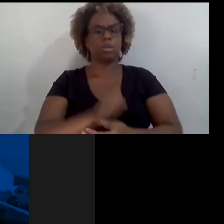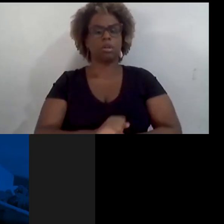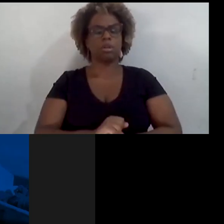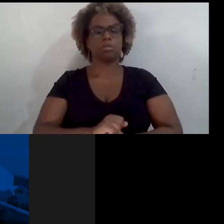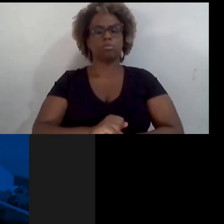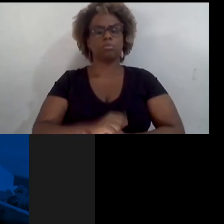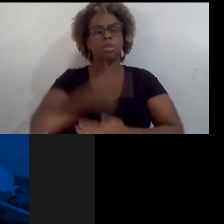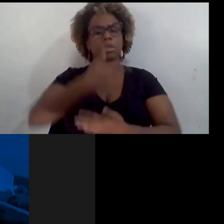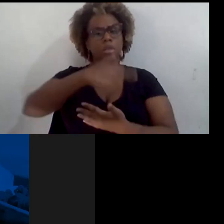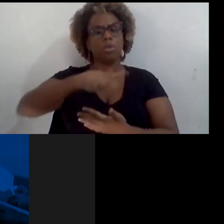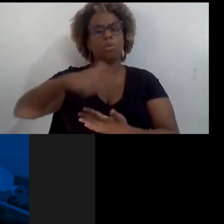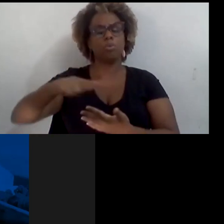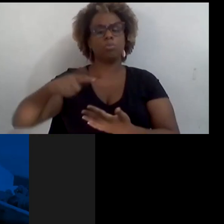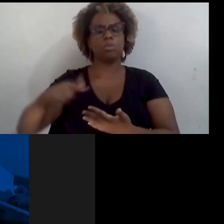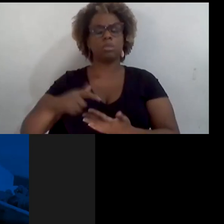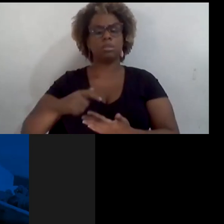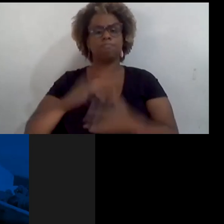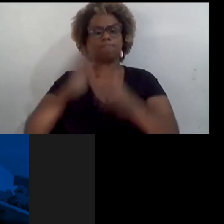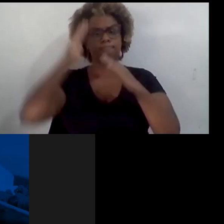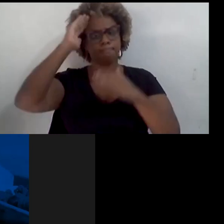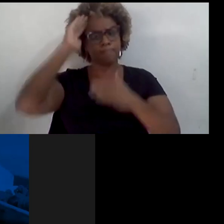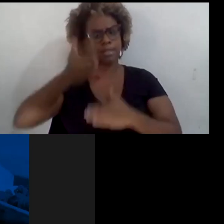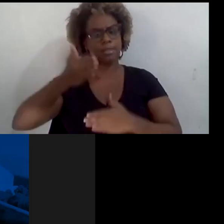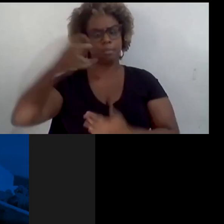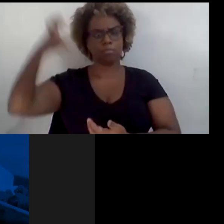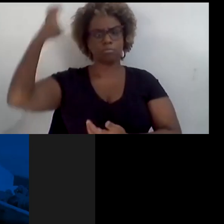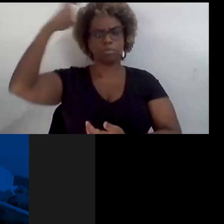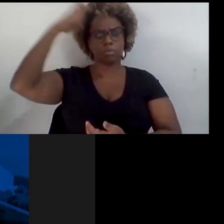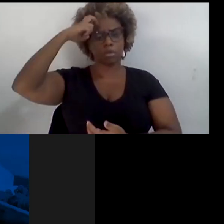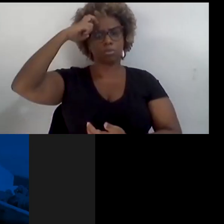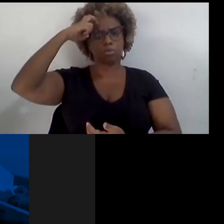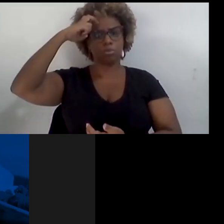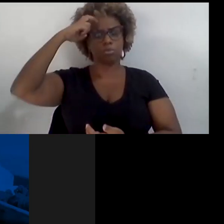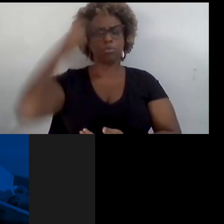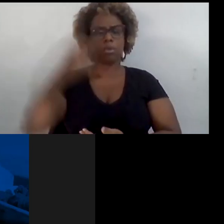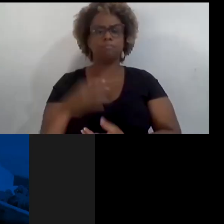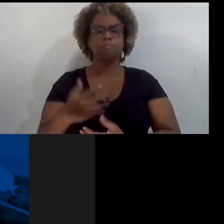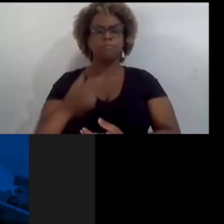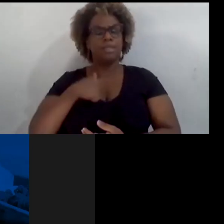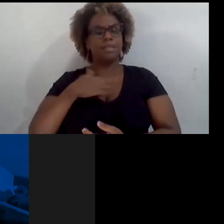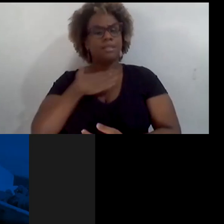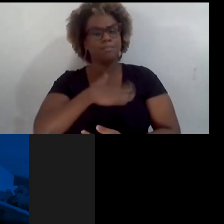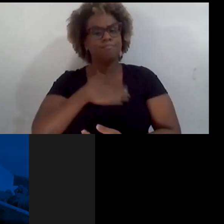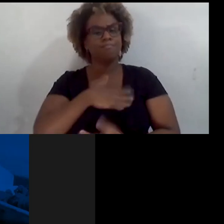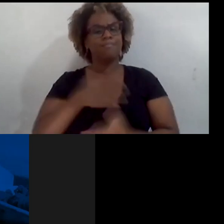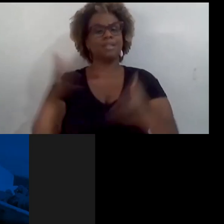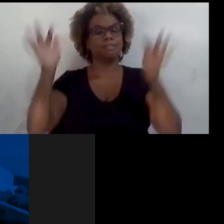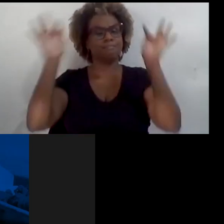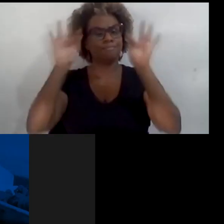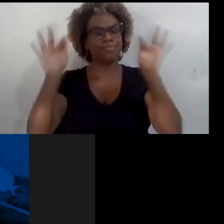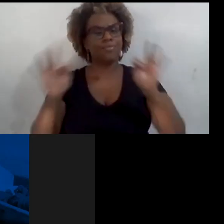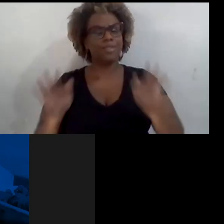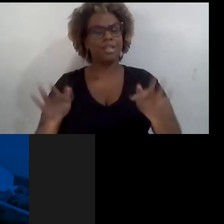na cultura, tenho visto como uma prioridade do governo, o que nos deixa muito felizes, porque, assim como disse a